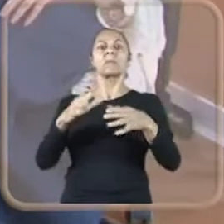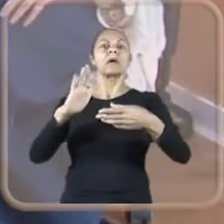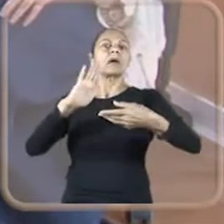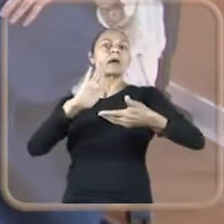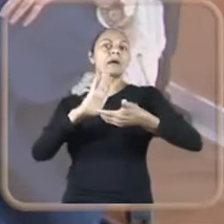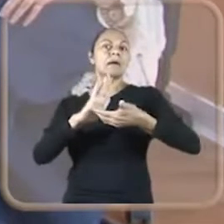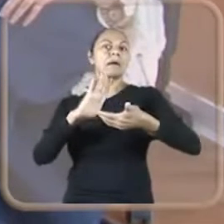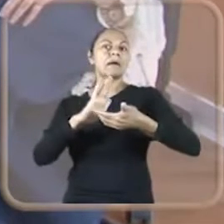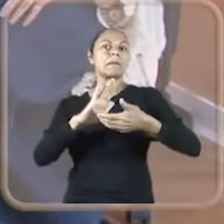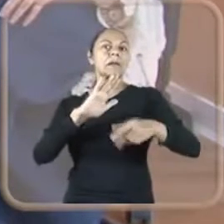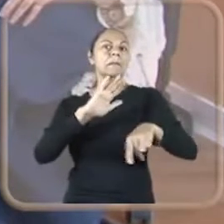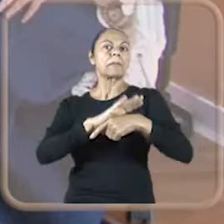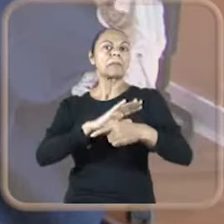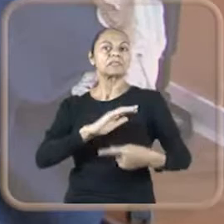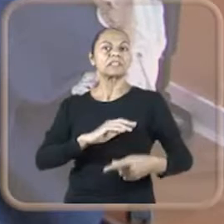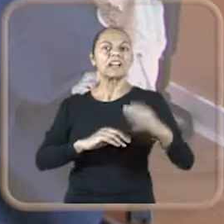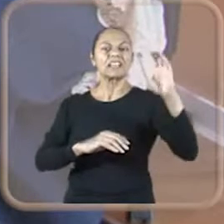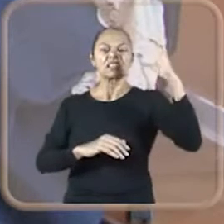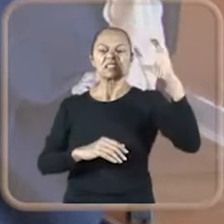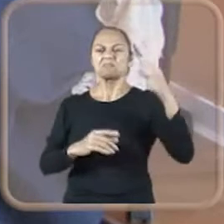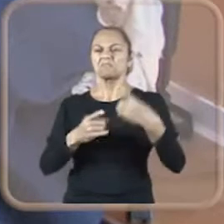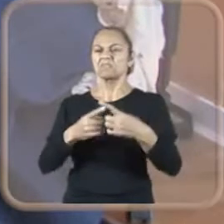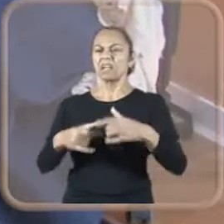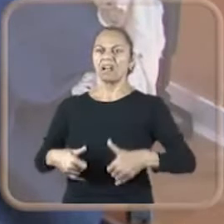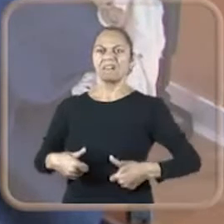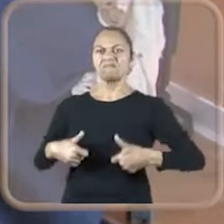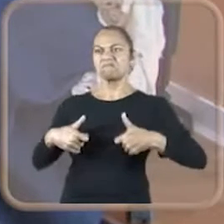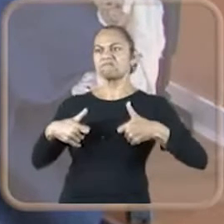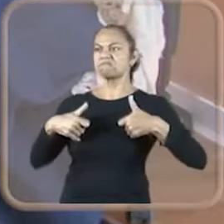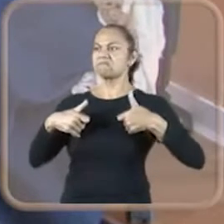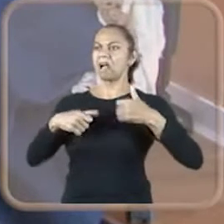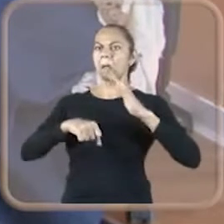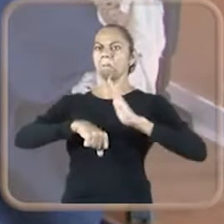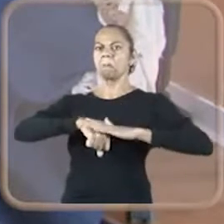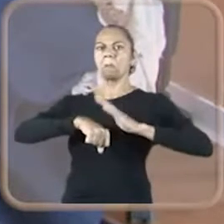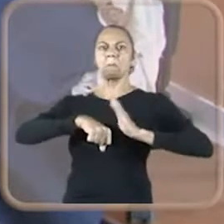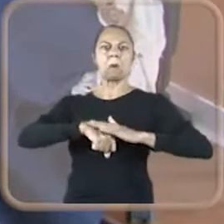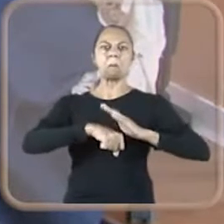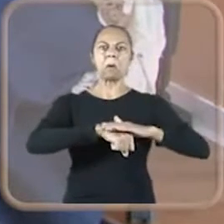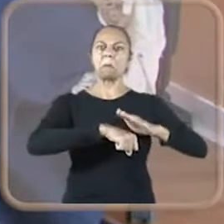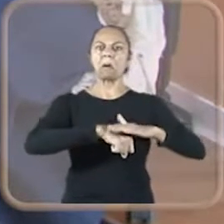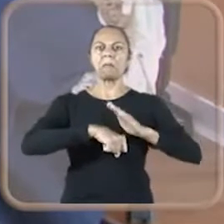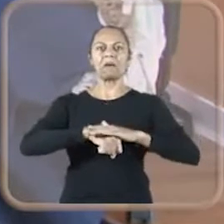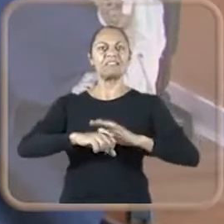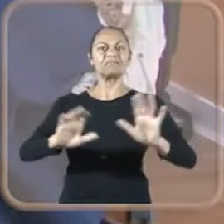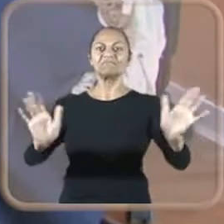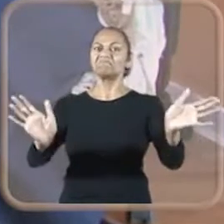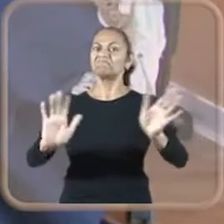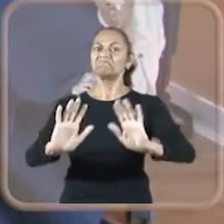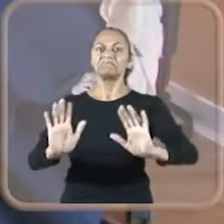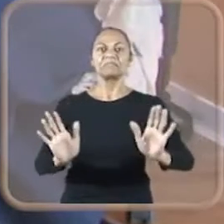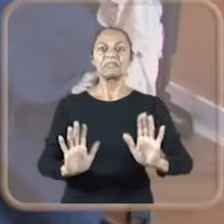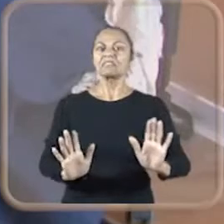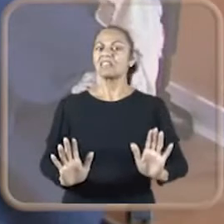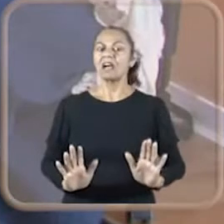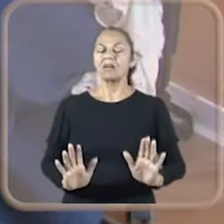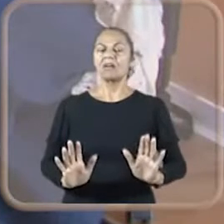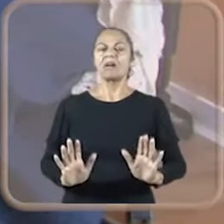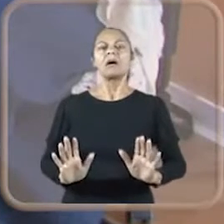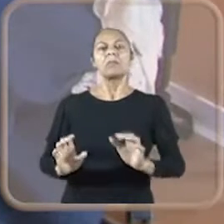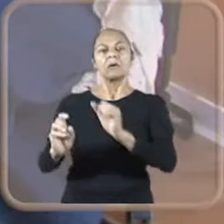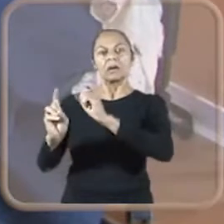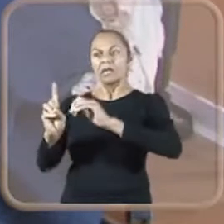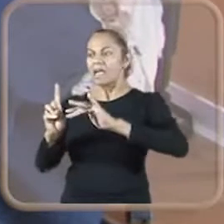de Vereadores de Cariacica, porque eu acho lindo que não tenham tido a vaidade de serem os donos da ideia e vocês terem